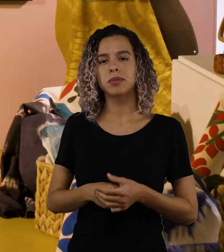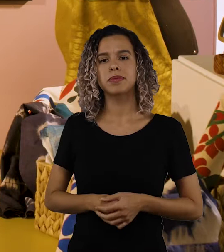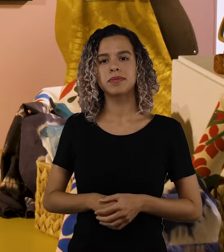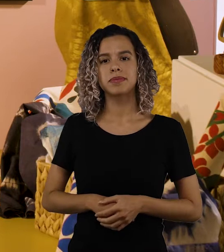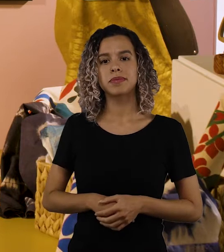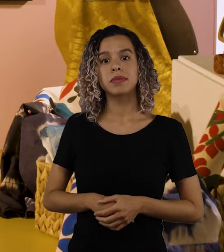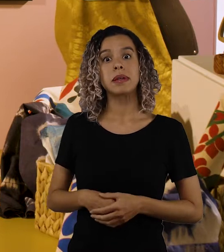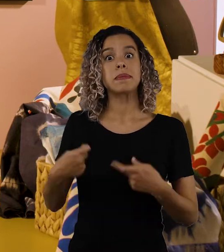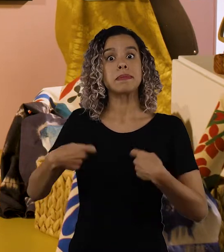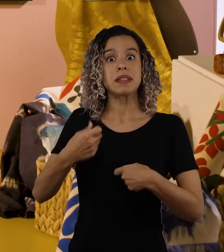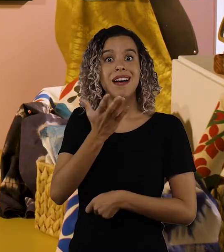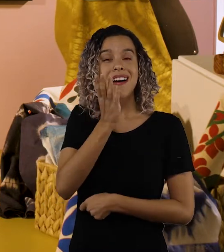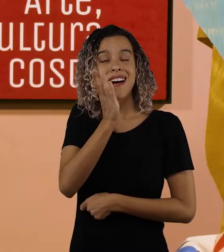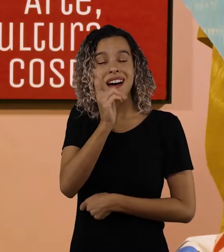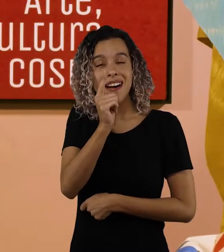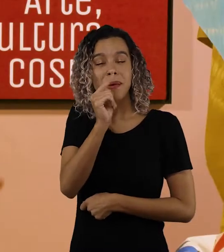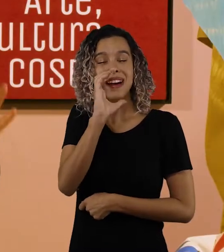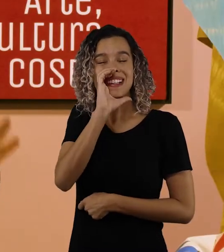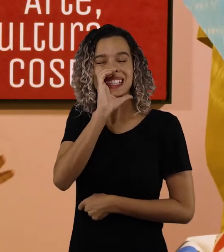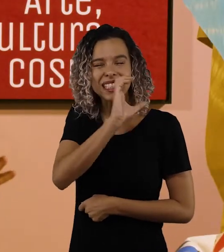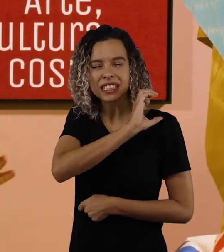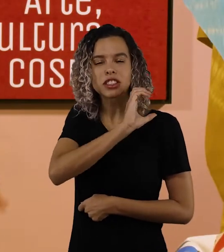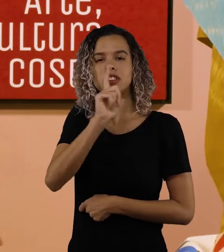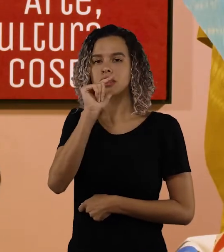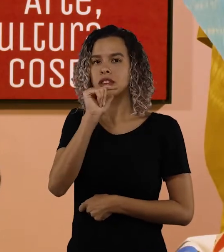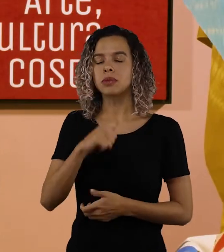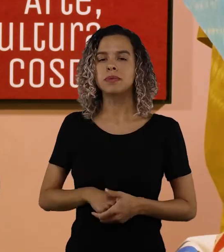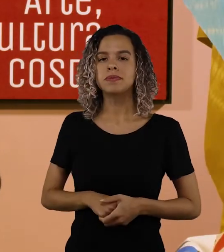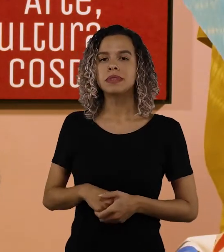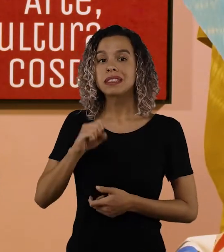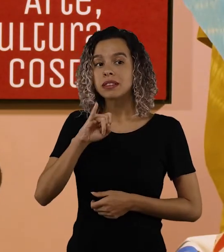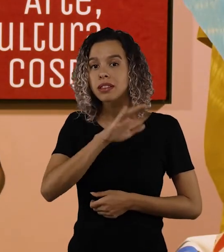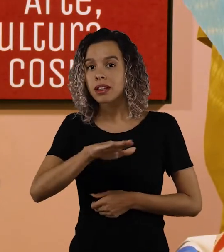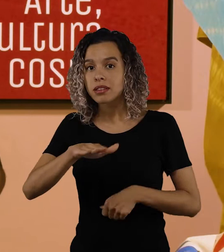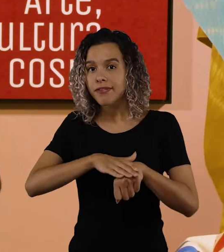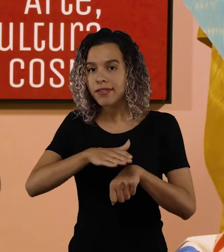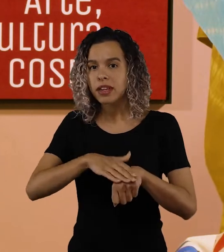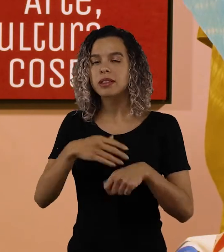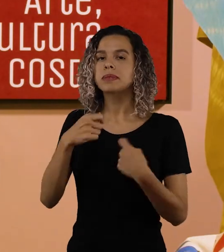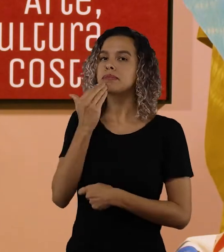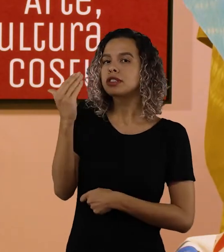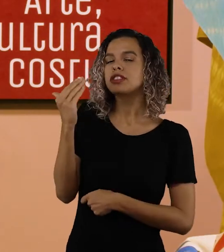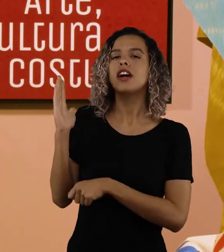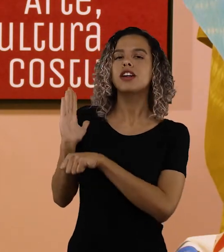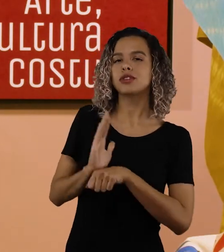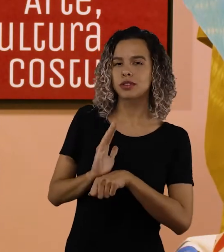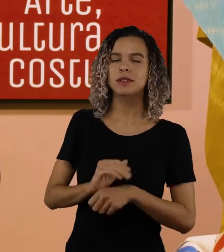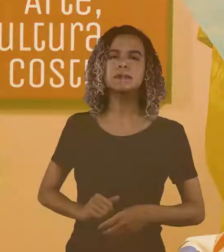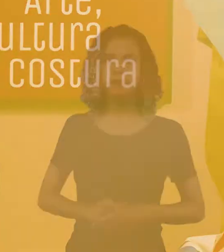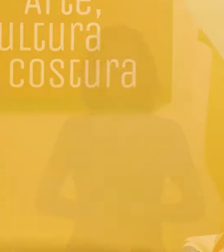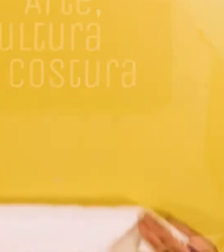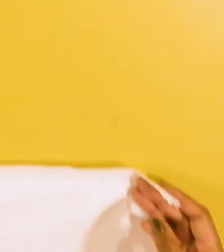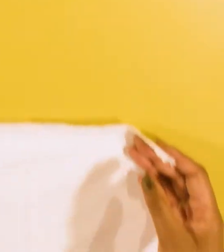precisar de água bem quente. É importante que nesse momento, se alguma criança for fazer, tem que pedir ajuda para